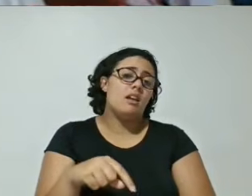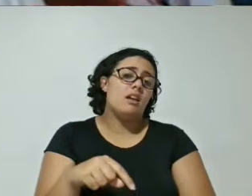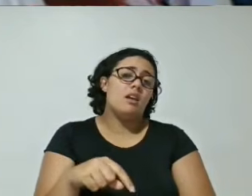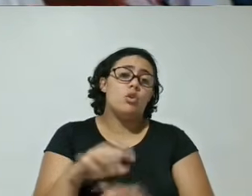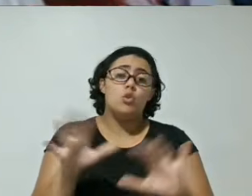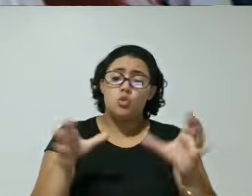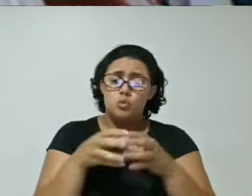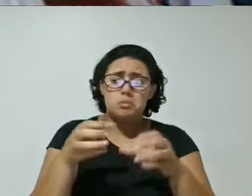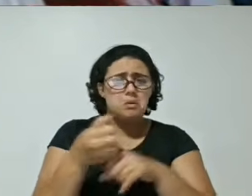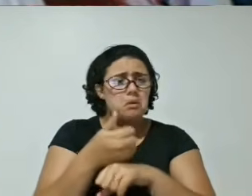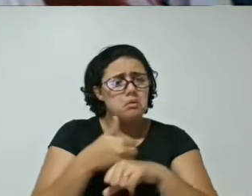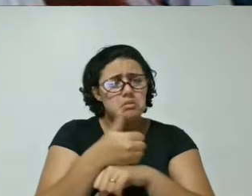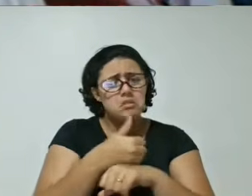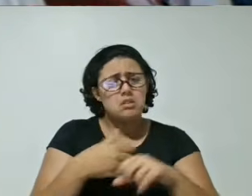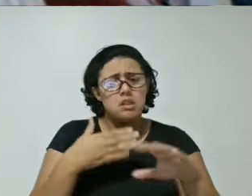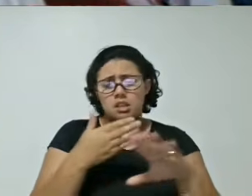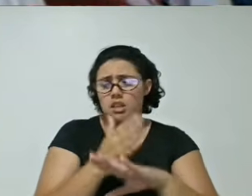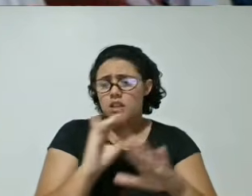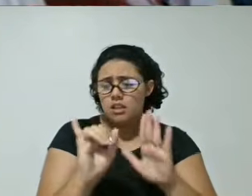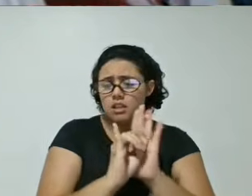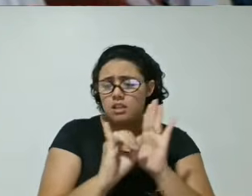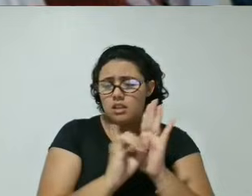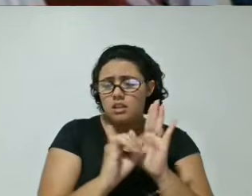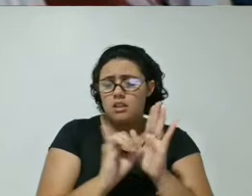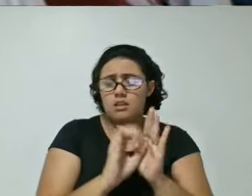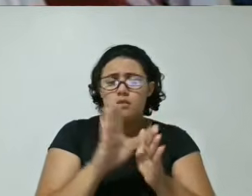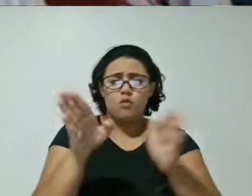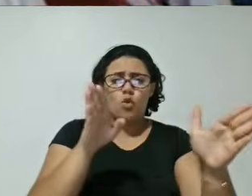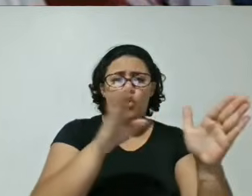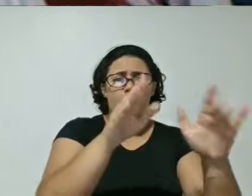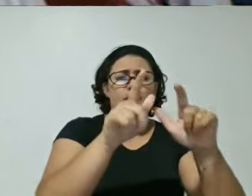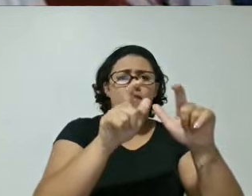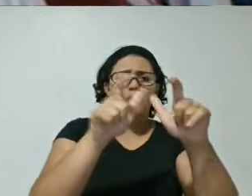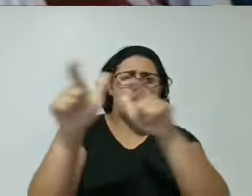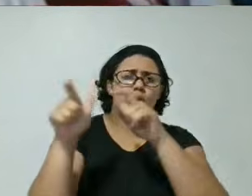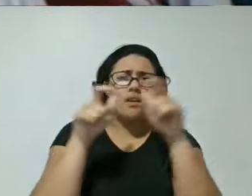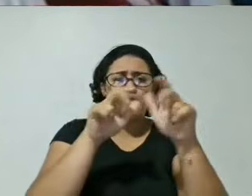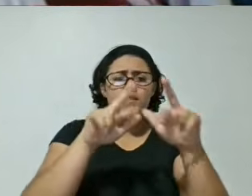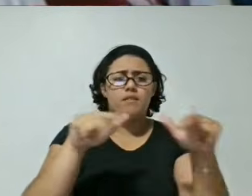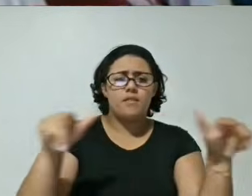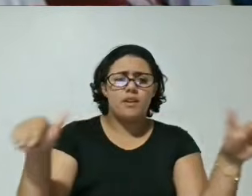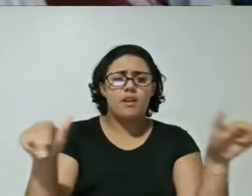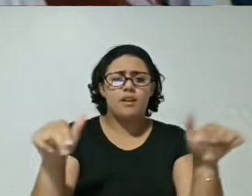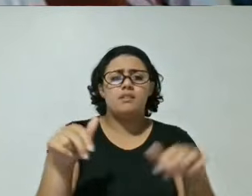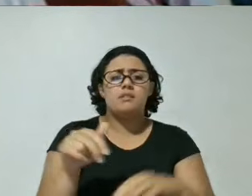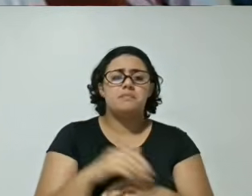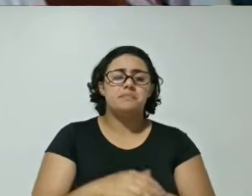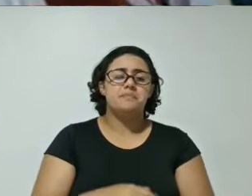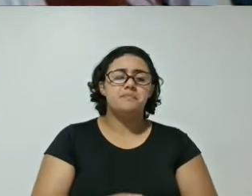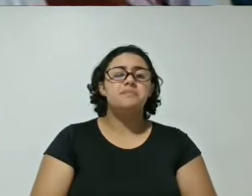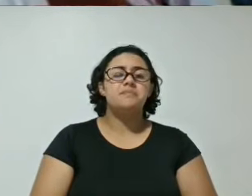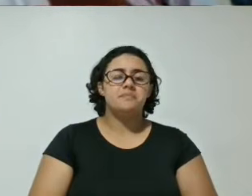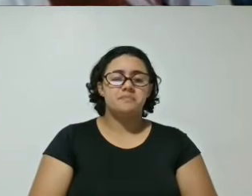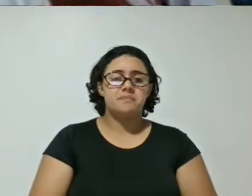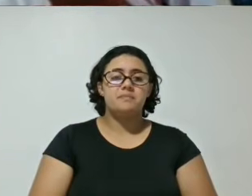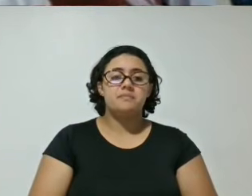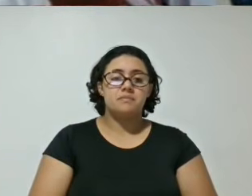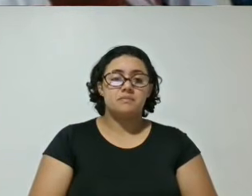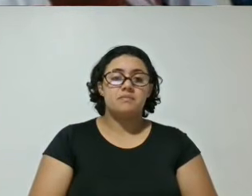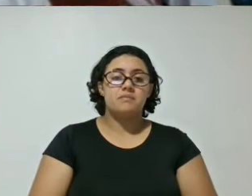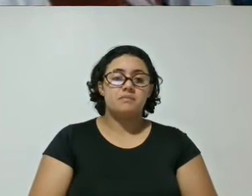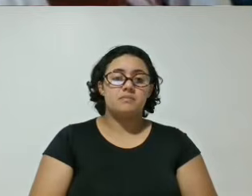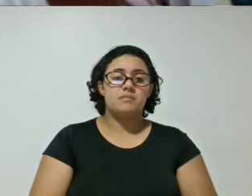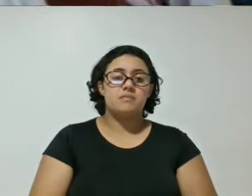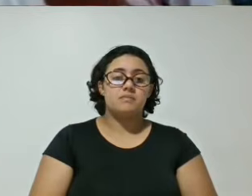circulou a cidade inteira, né, se apresentando aí, já se apresentou nessas ILPIs todas aí, nesses lares de